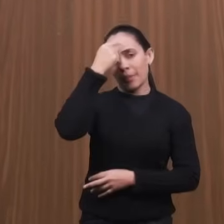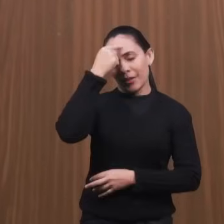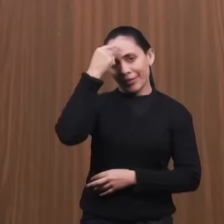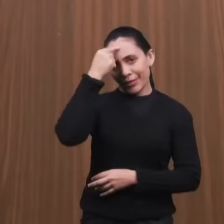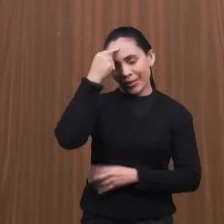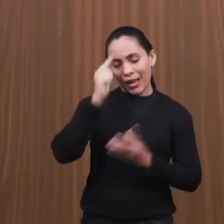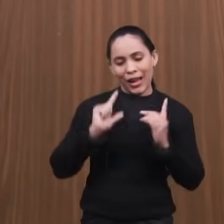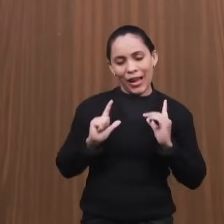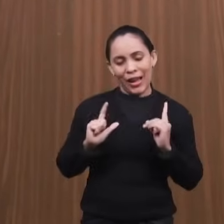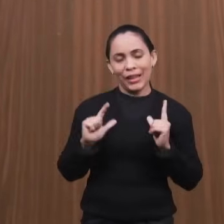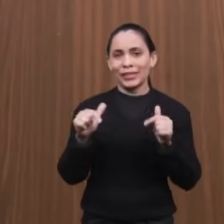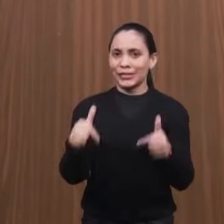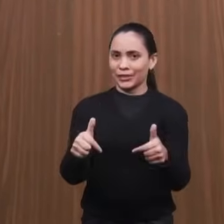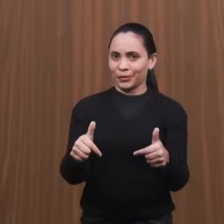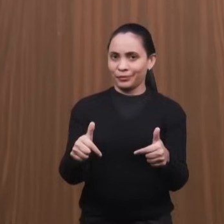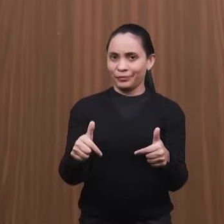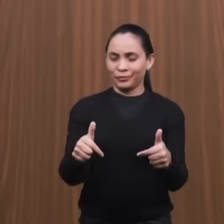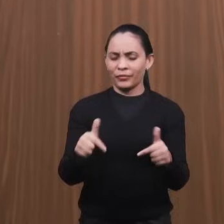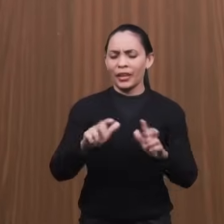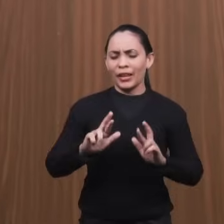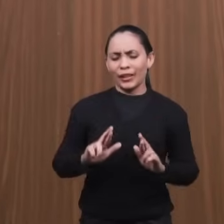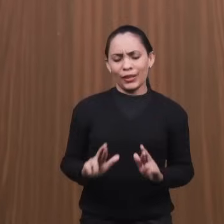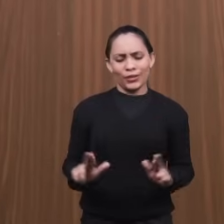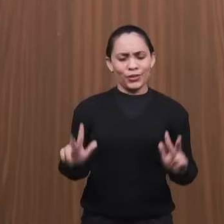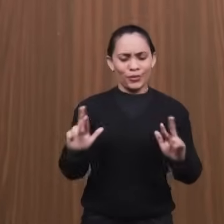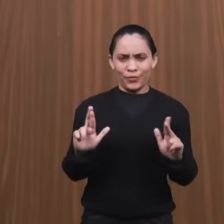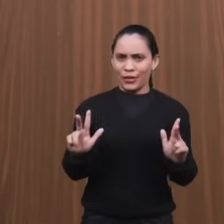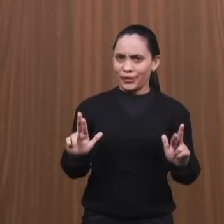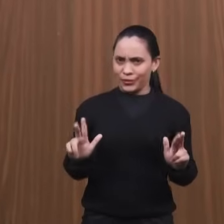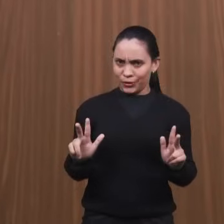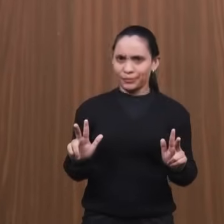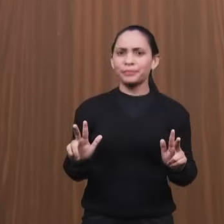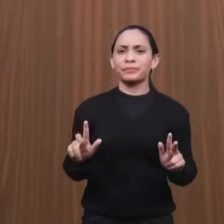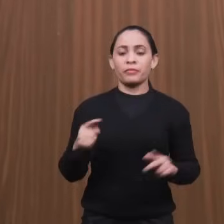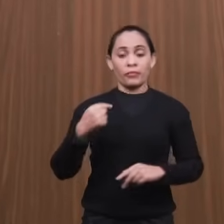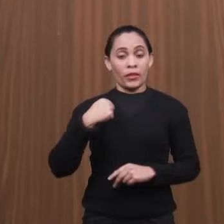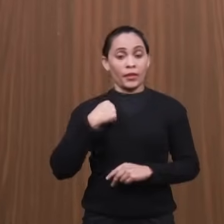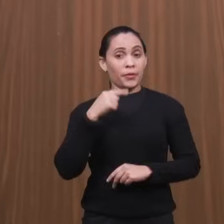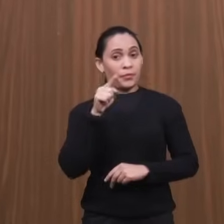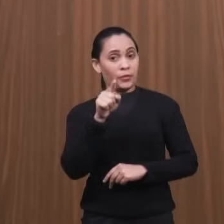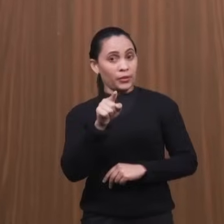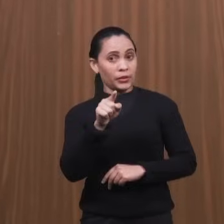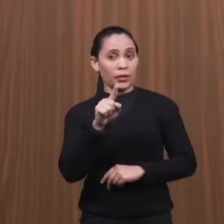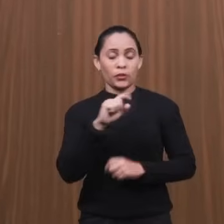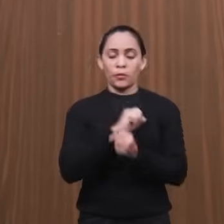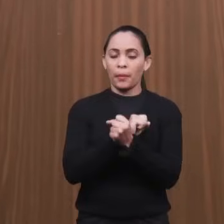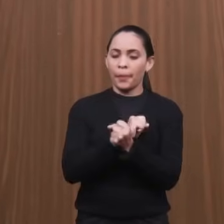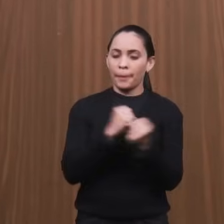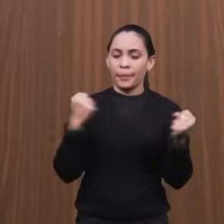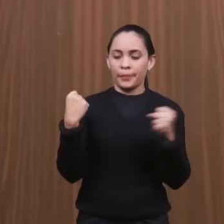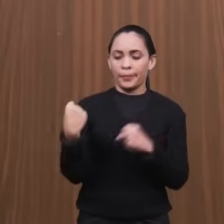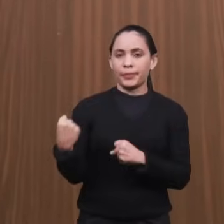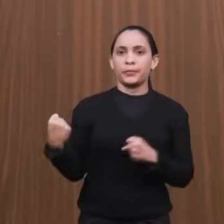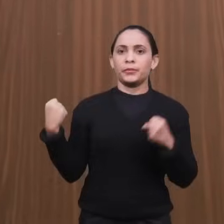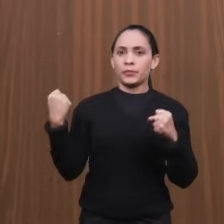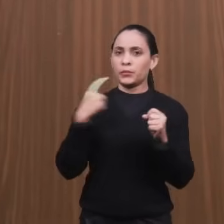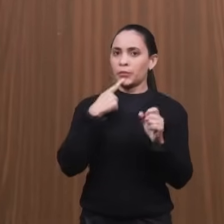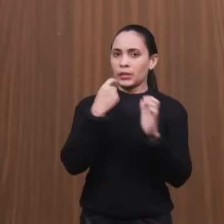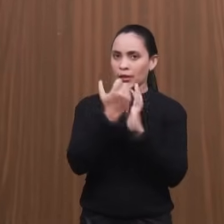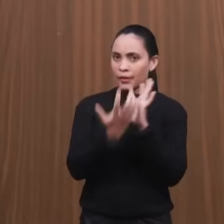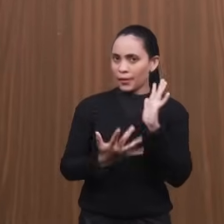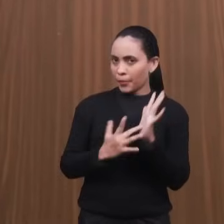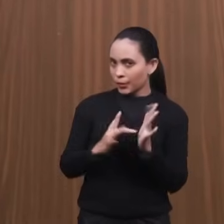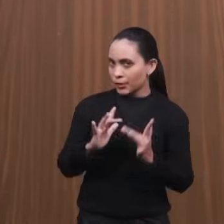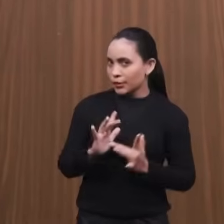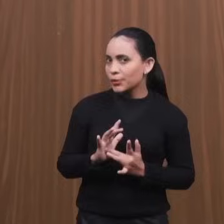A ação dos libertinos, que é diferente de ser liberto. Eu e você fomos libertos pelo poder do sangue de